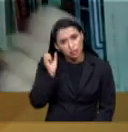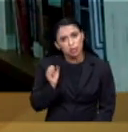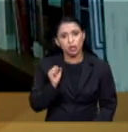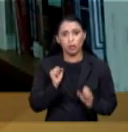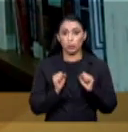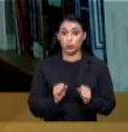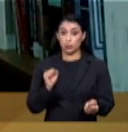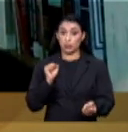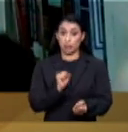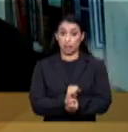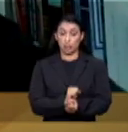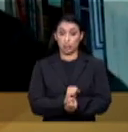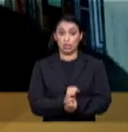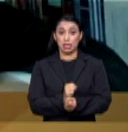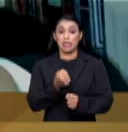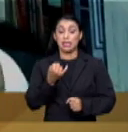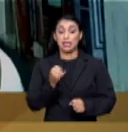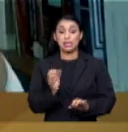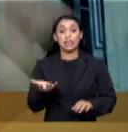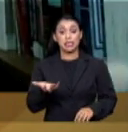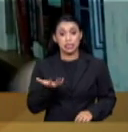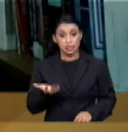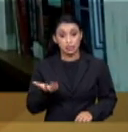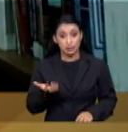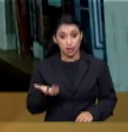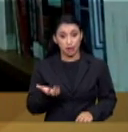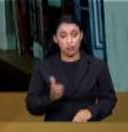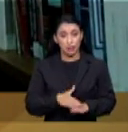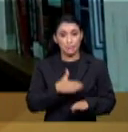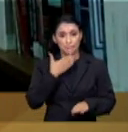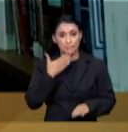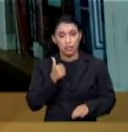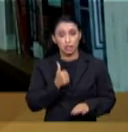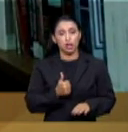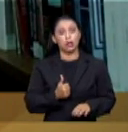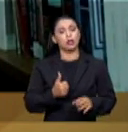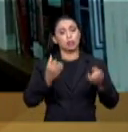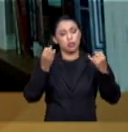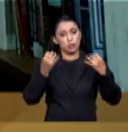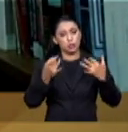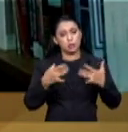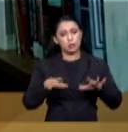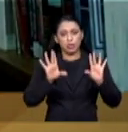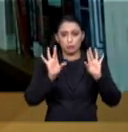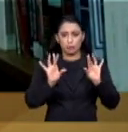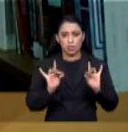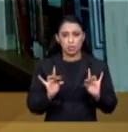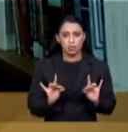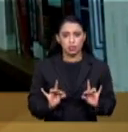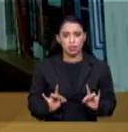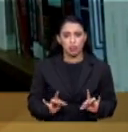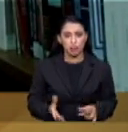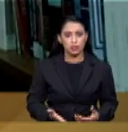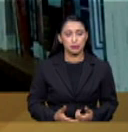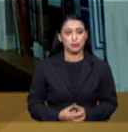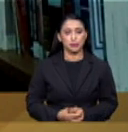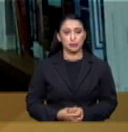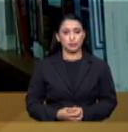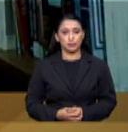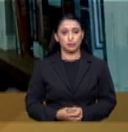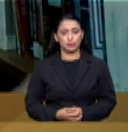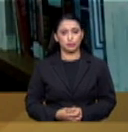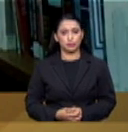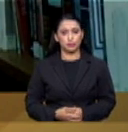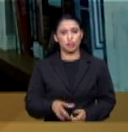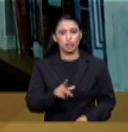posso parar por aqui. Se vossas excelências, enfim, acharem melhor, eu avanço sobre o mérito para que, enfim, não